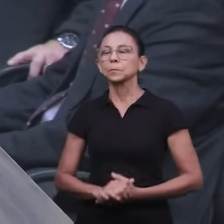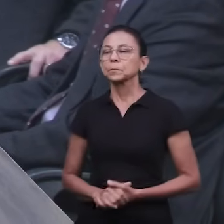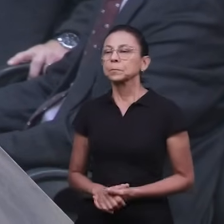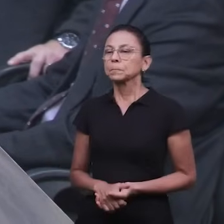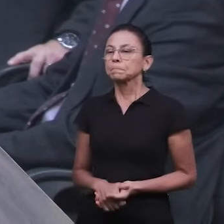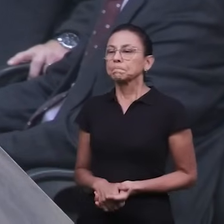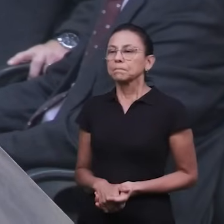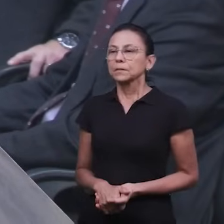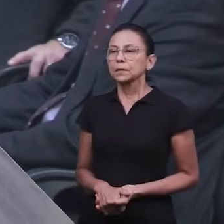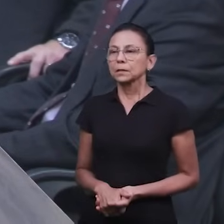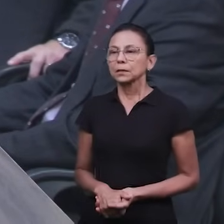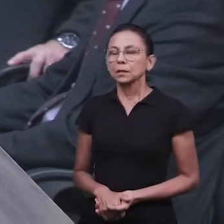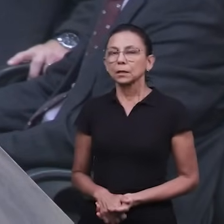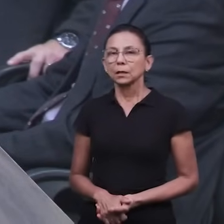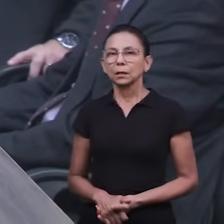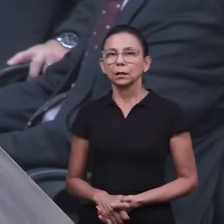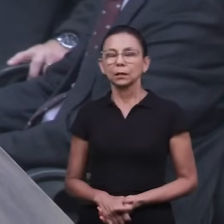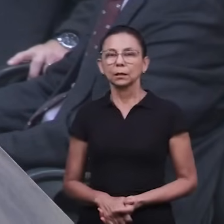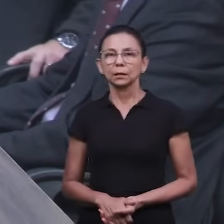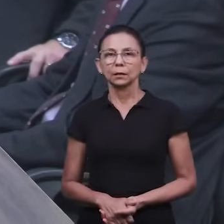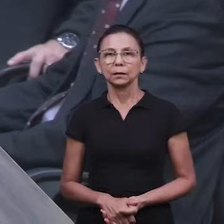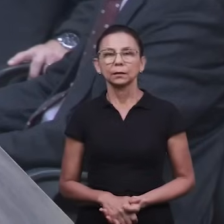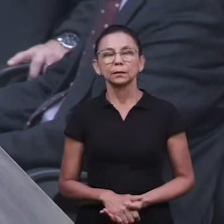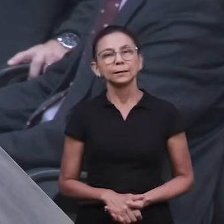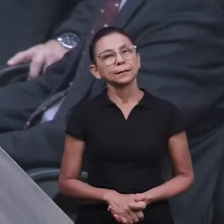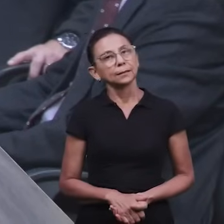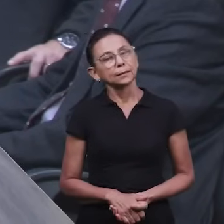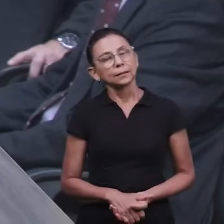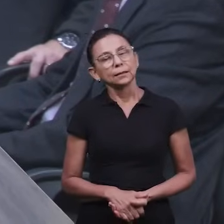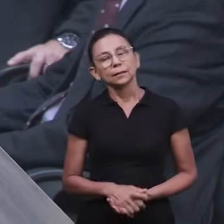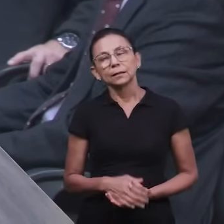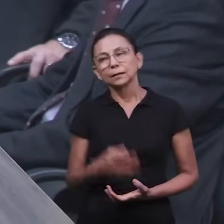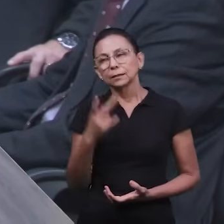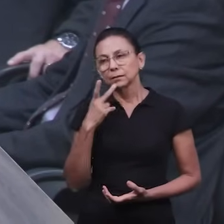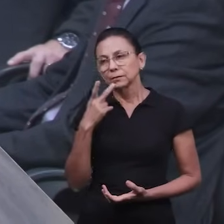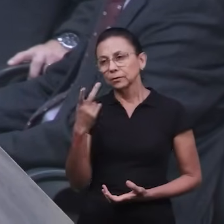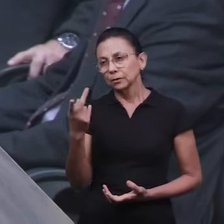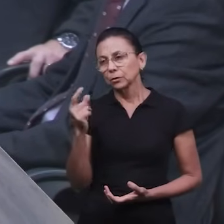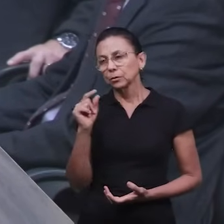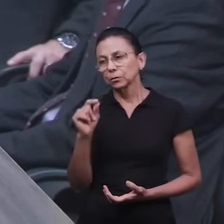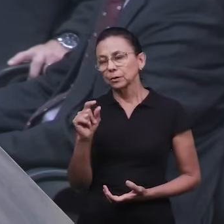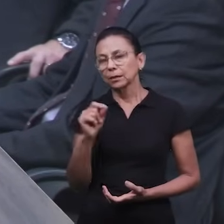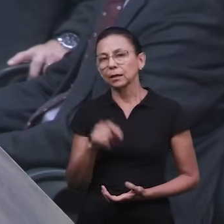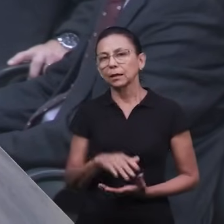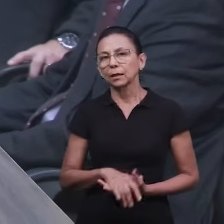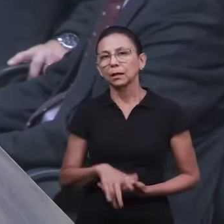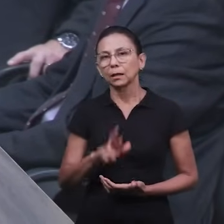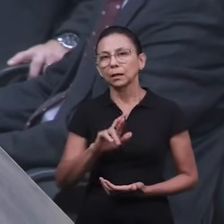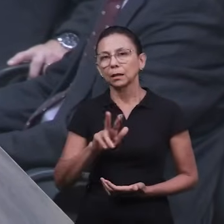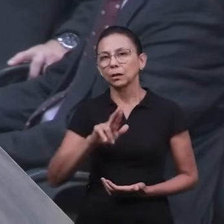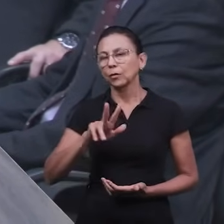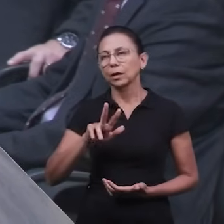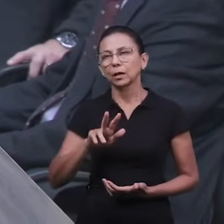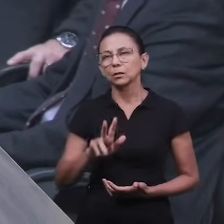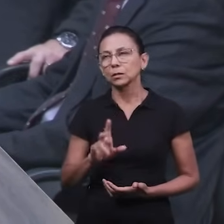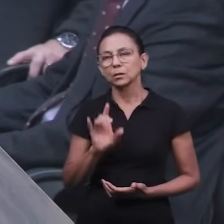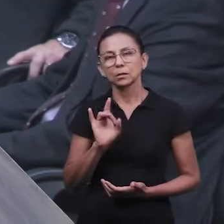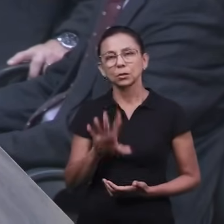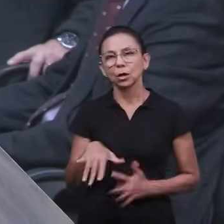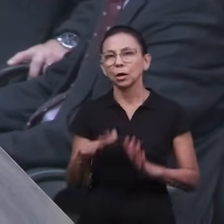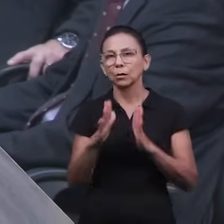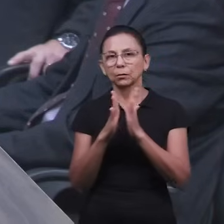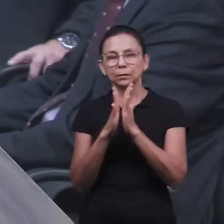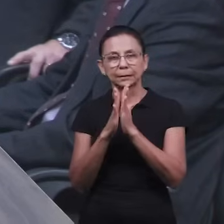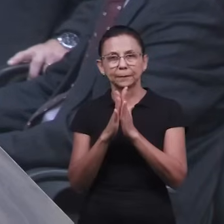nós vemos que não é só uma oração, né, como o pastor falou, né? É a continuidade, o compromisso que